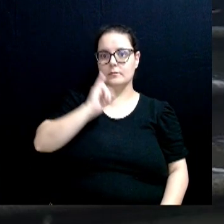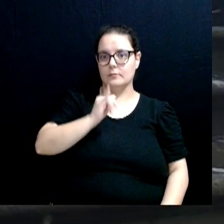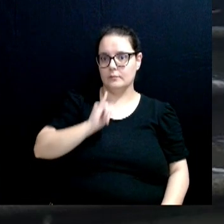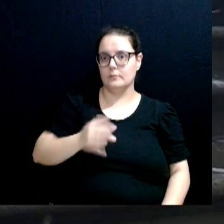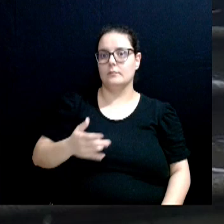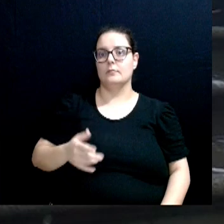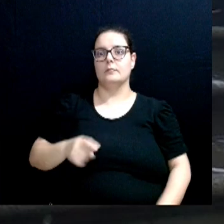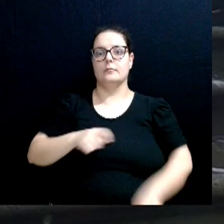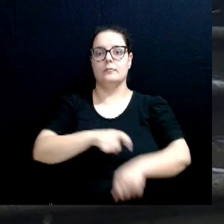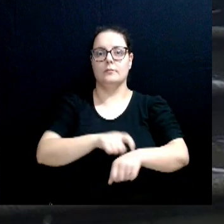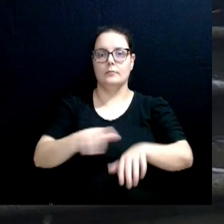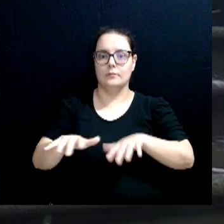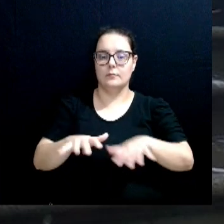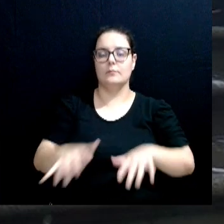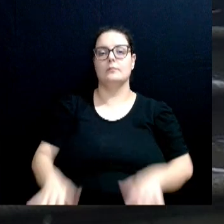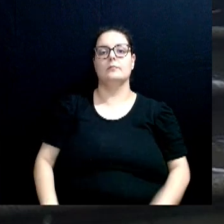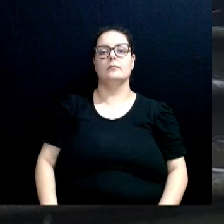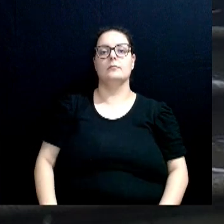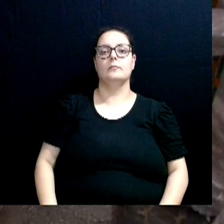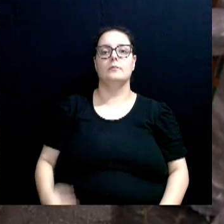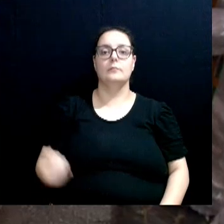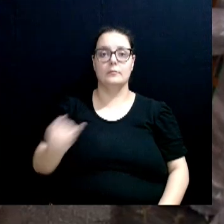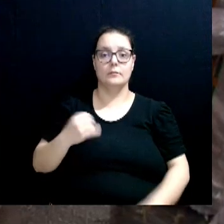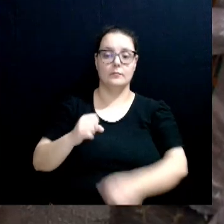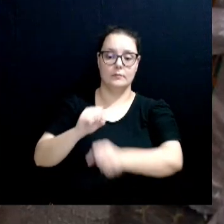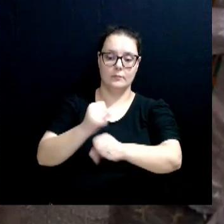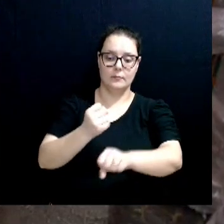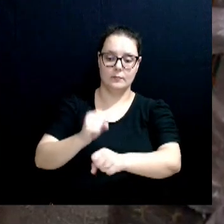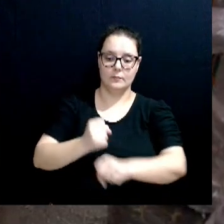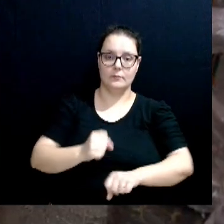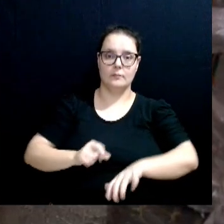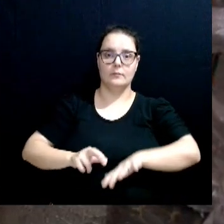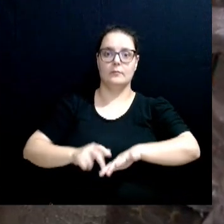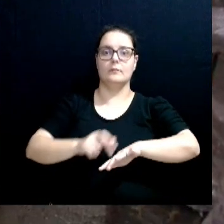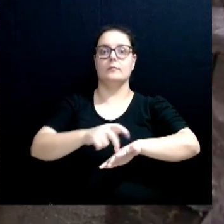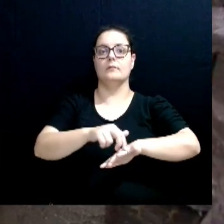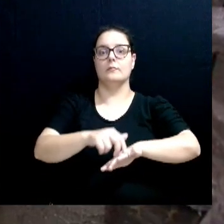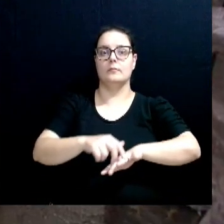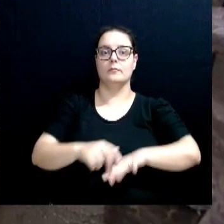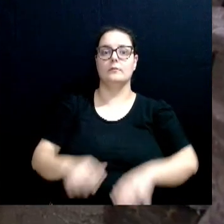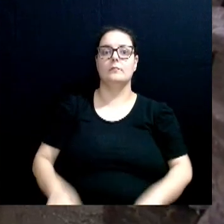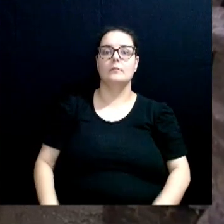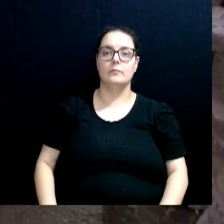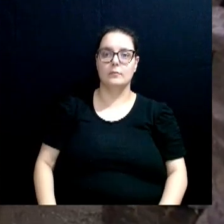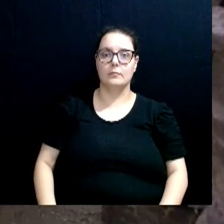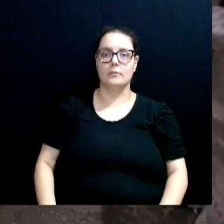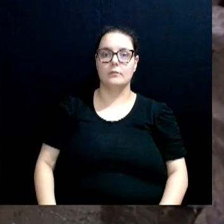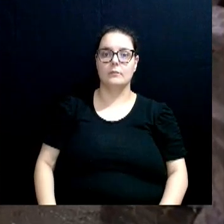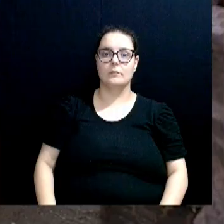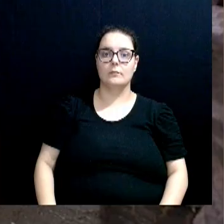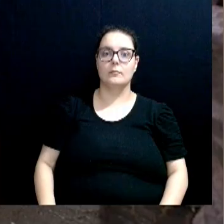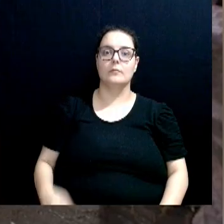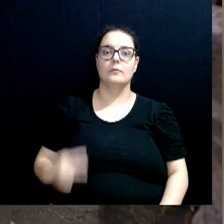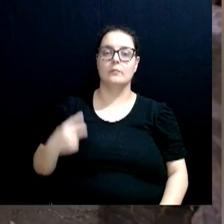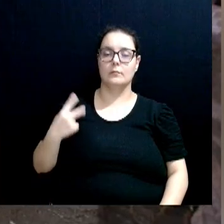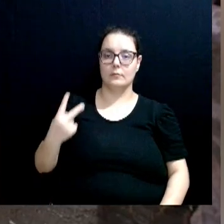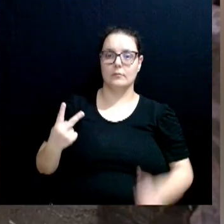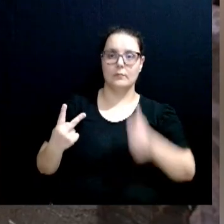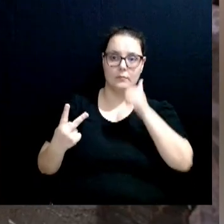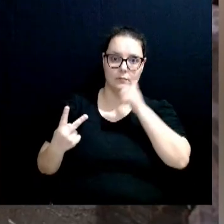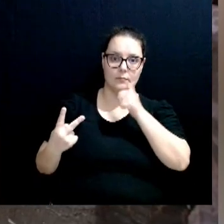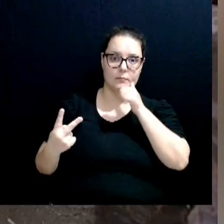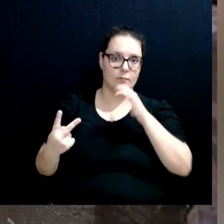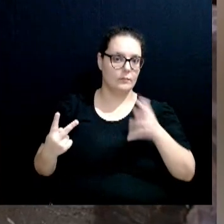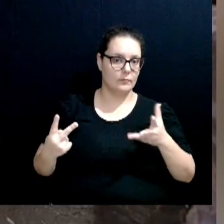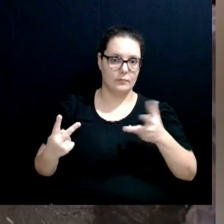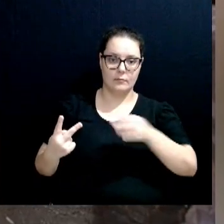tão importante. A lavagem da escadaria, ela vem pelas mãos de duas mulheres magníficas,